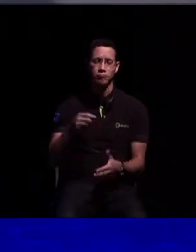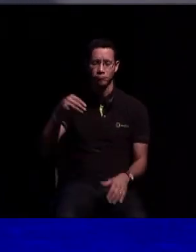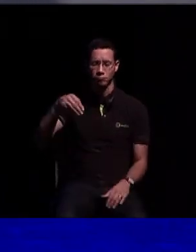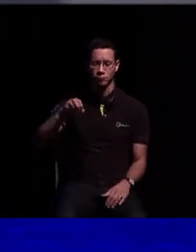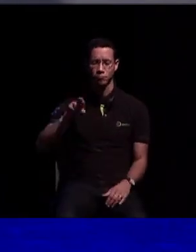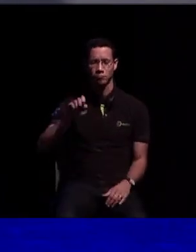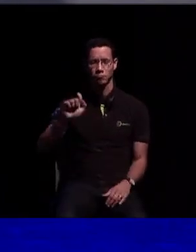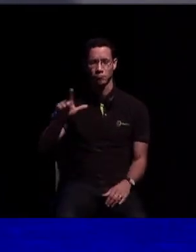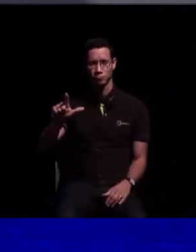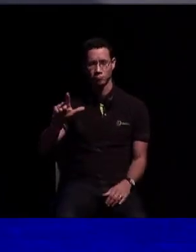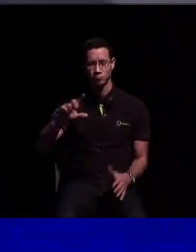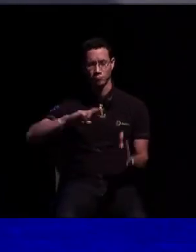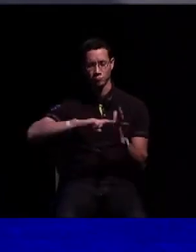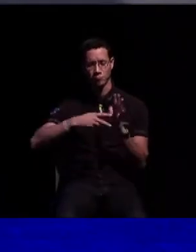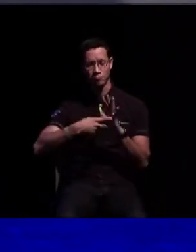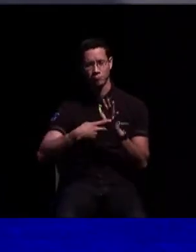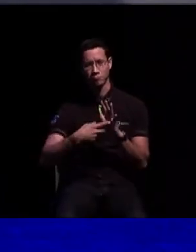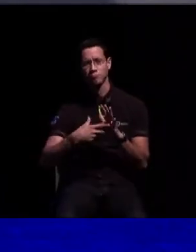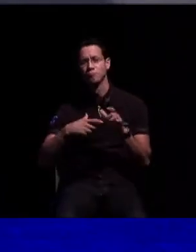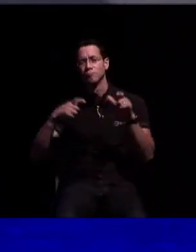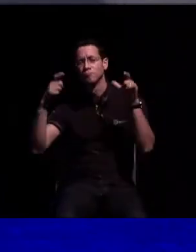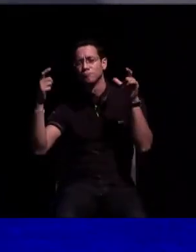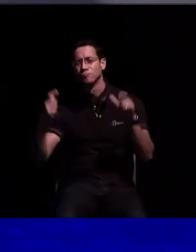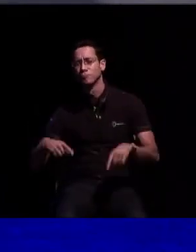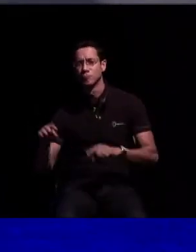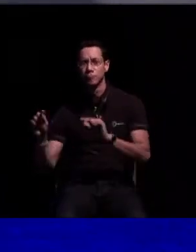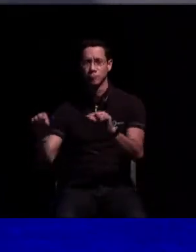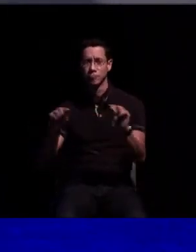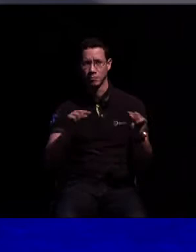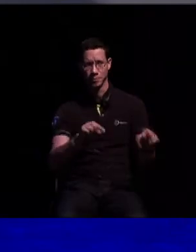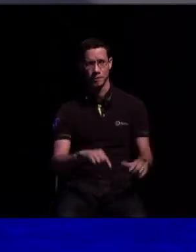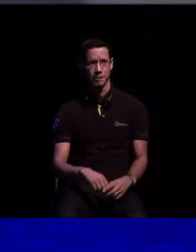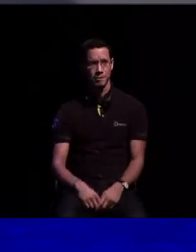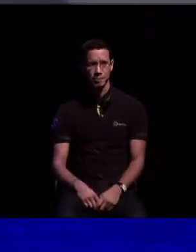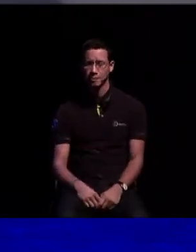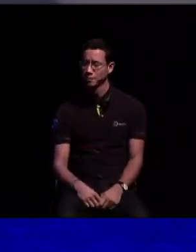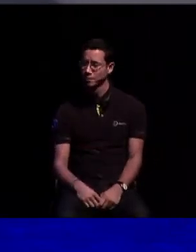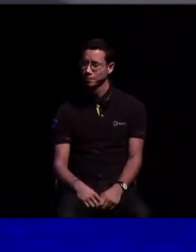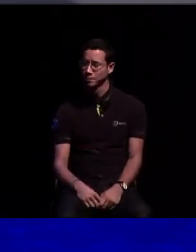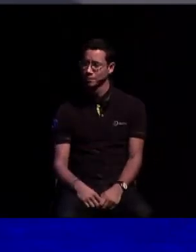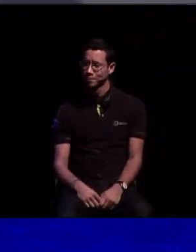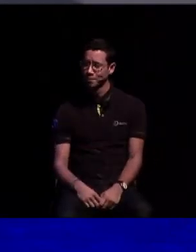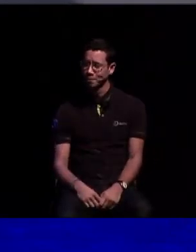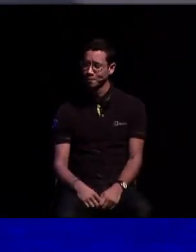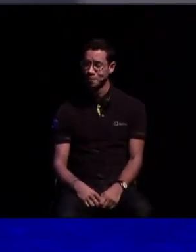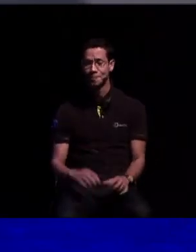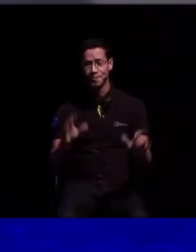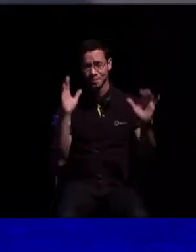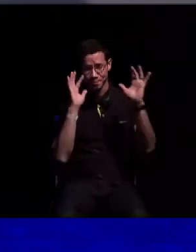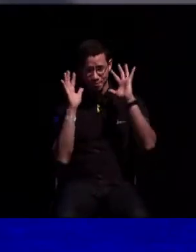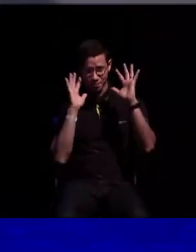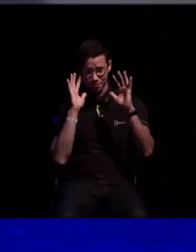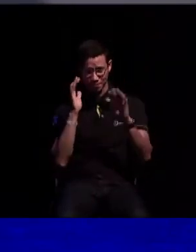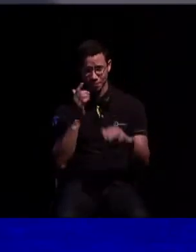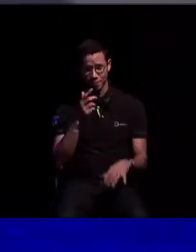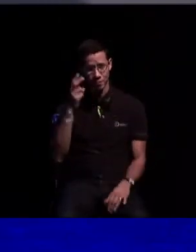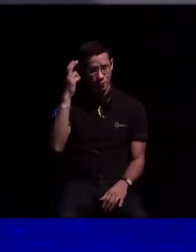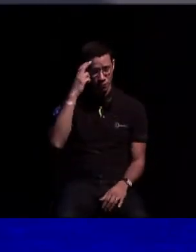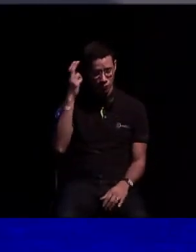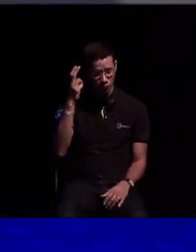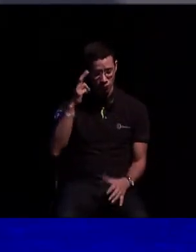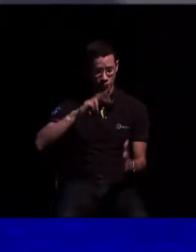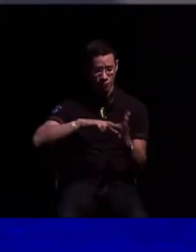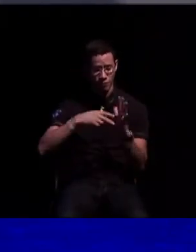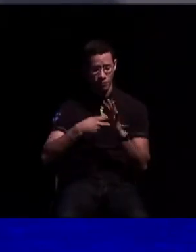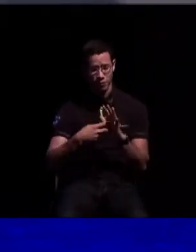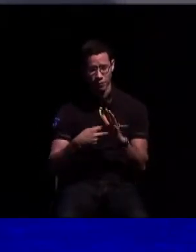simbólica. A gente não sabe de onde isso vem. Né? Quando a gente pensa em cultura, mundo simbólico, a gente